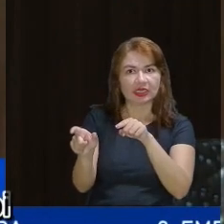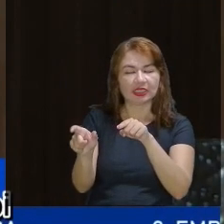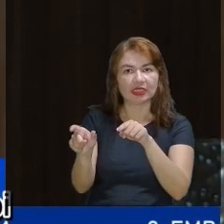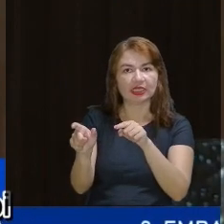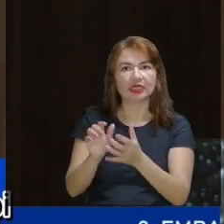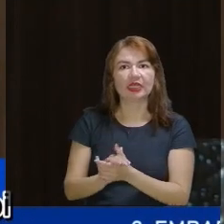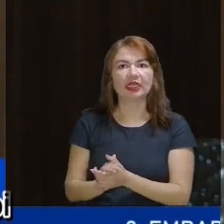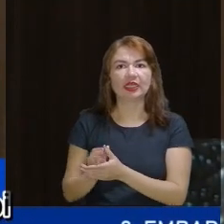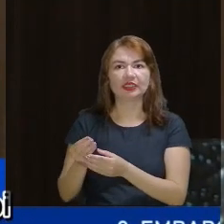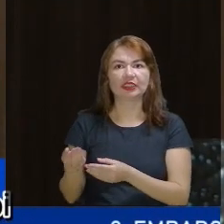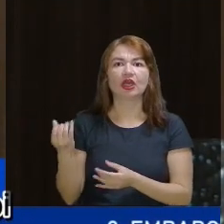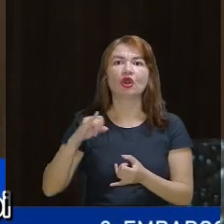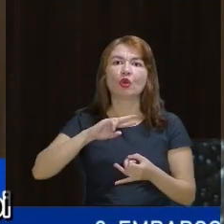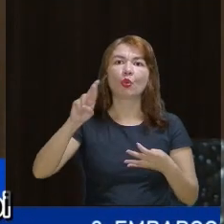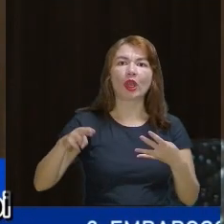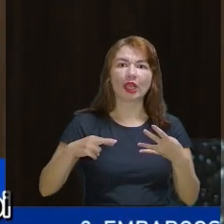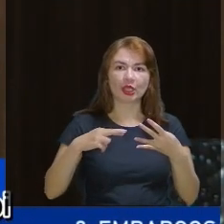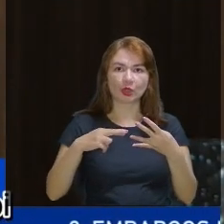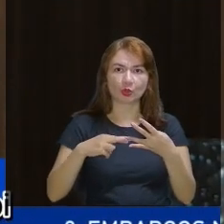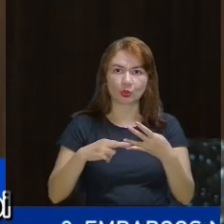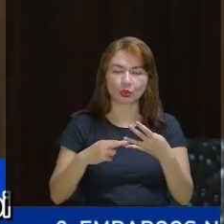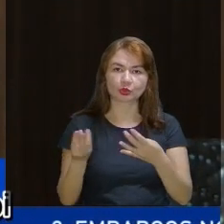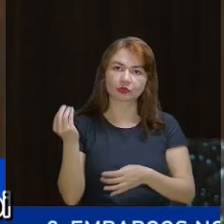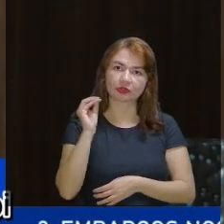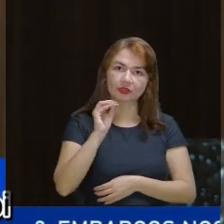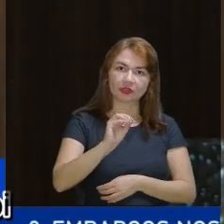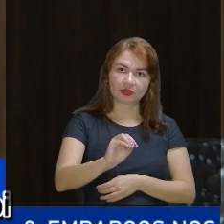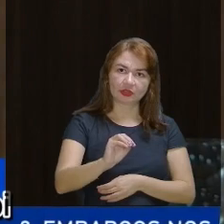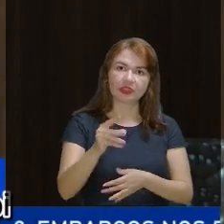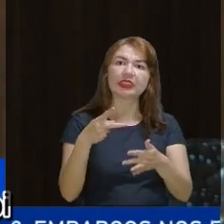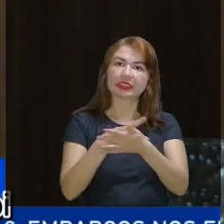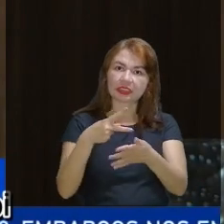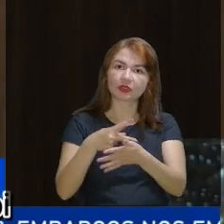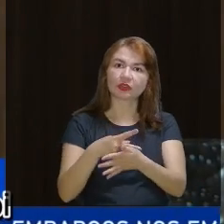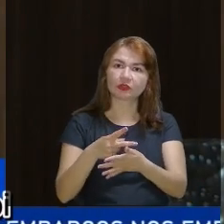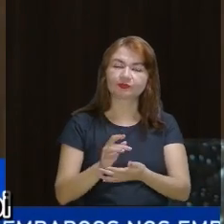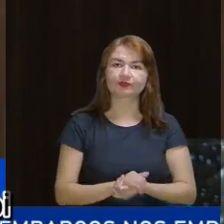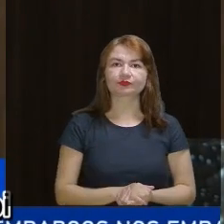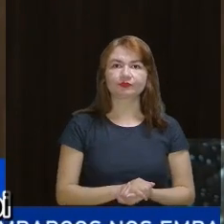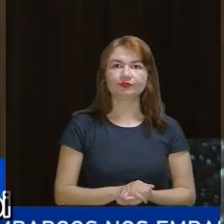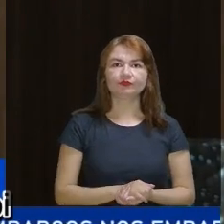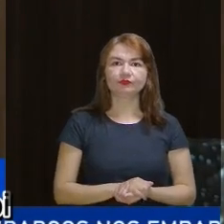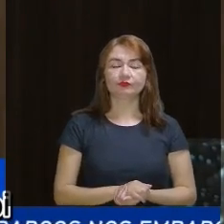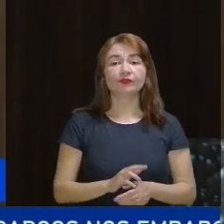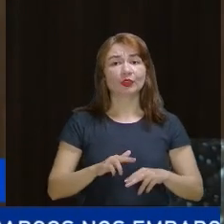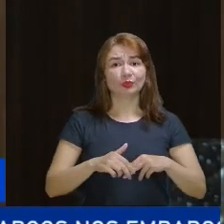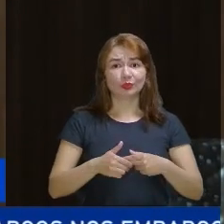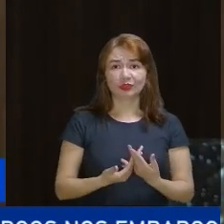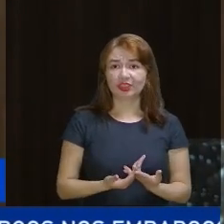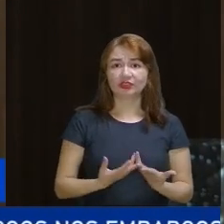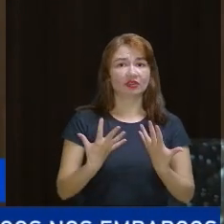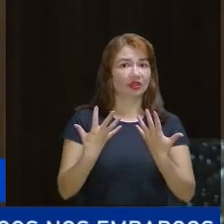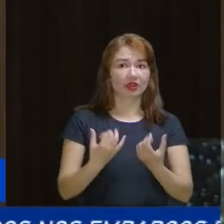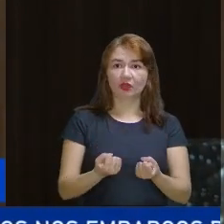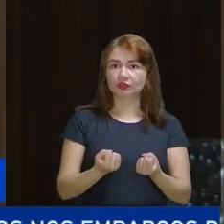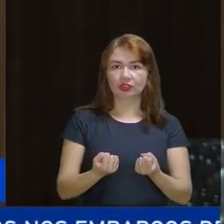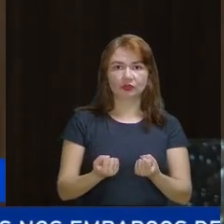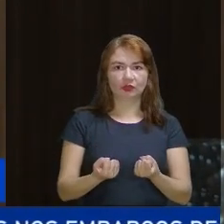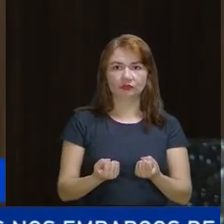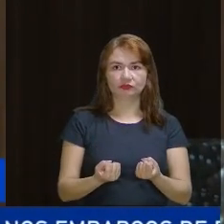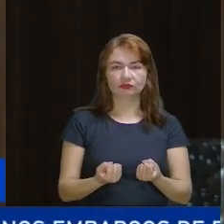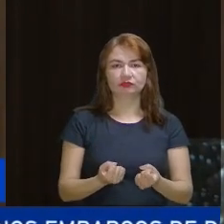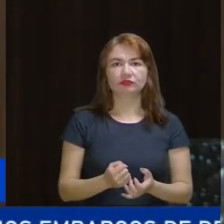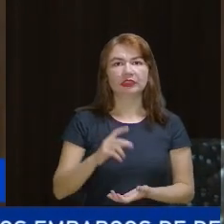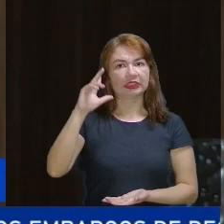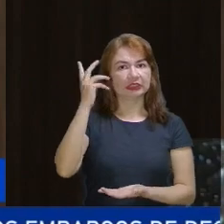o primeiro embargo de declaração foi julgado improcedente, mantendo-se o acórdão, a decisão anterior,